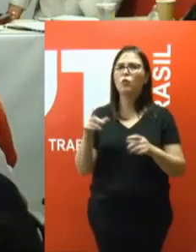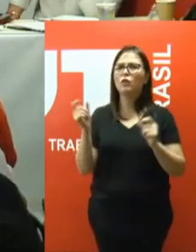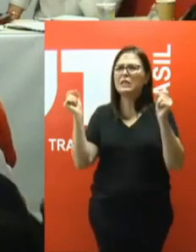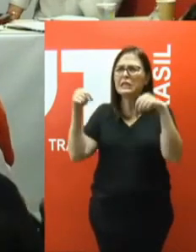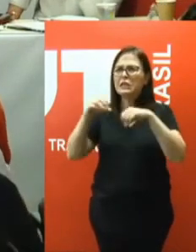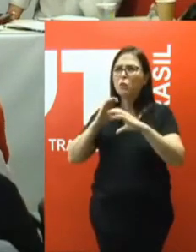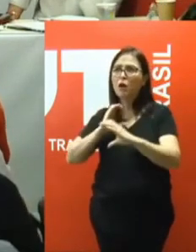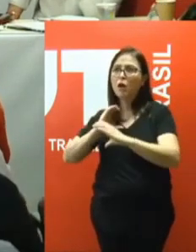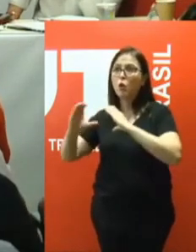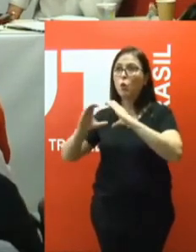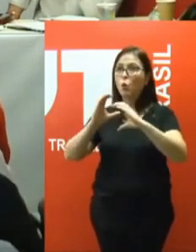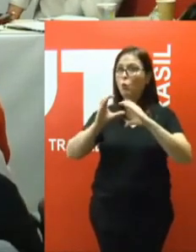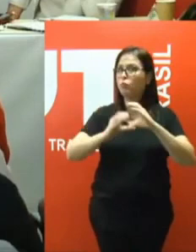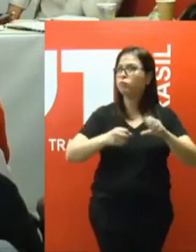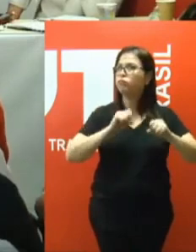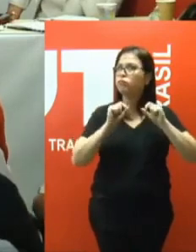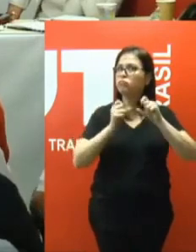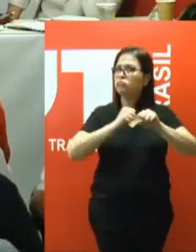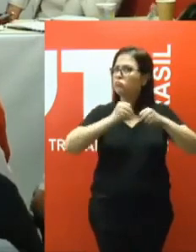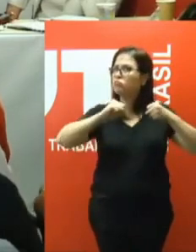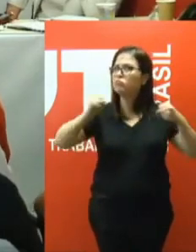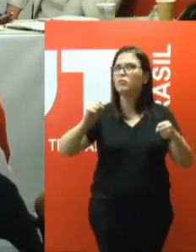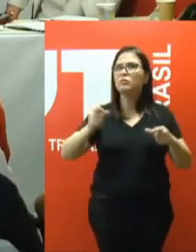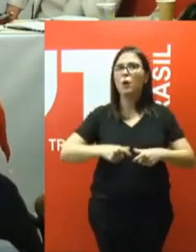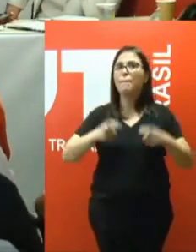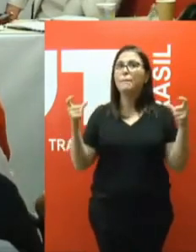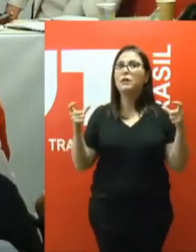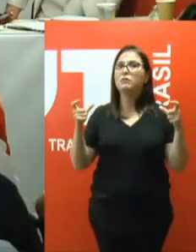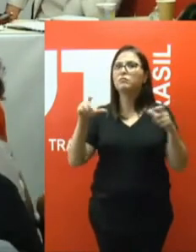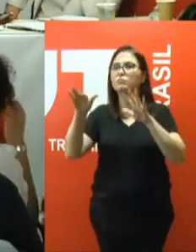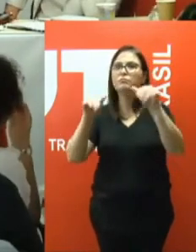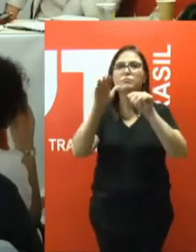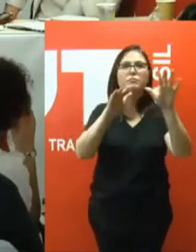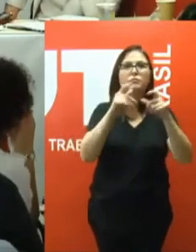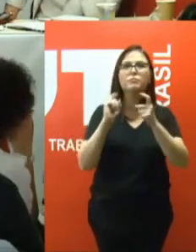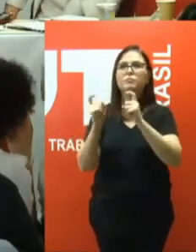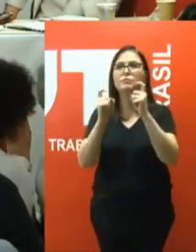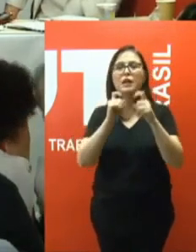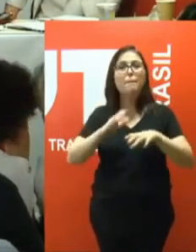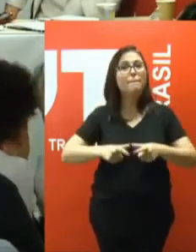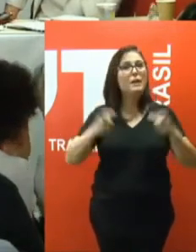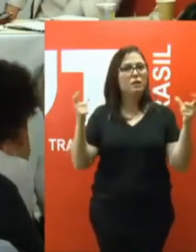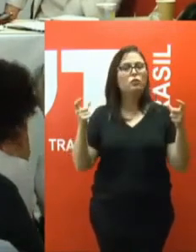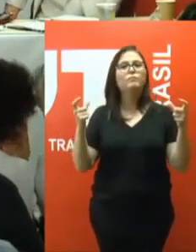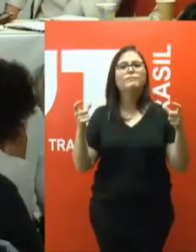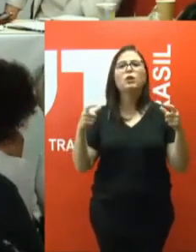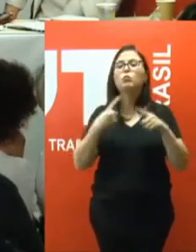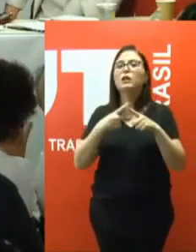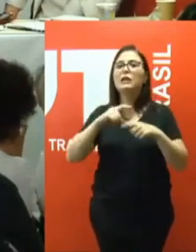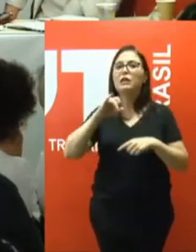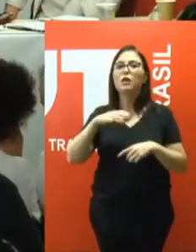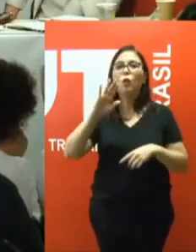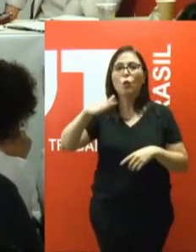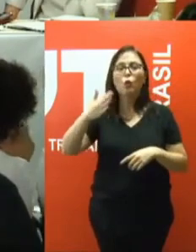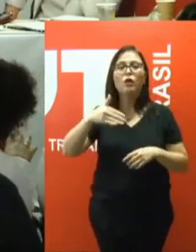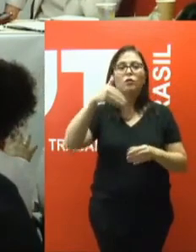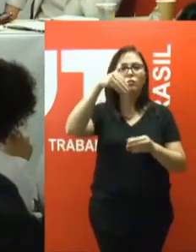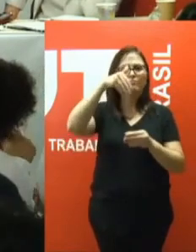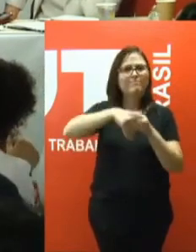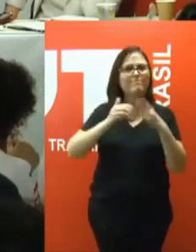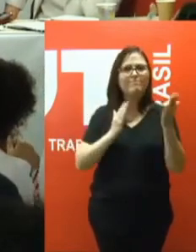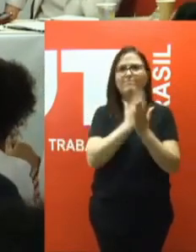teve, muito maior, e uma capacidade de mobilização muito maior. Porque ganhando as eleições, presidente, vai ter batalhas que vai ser